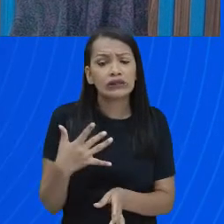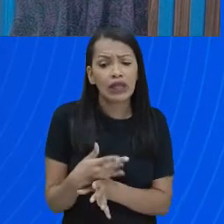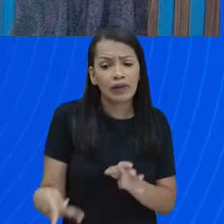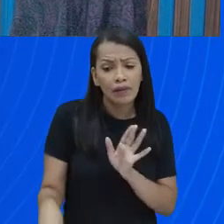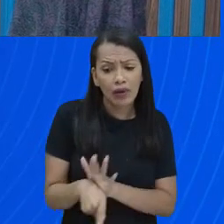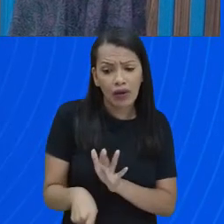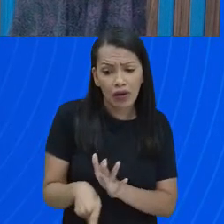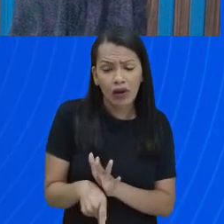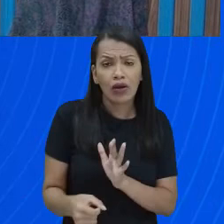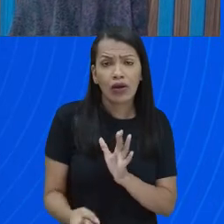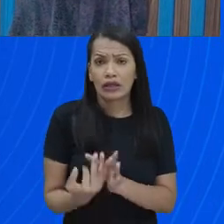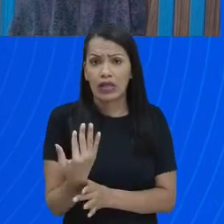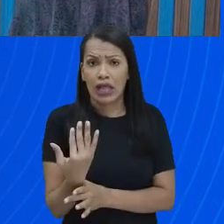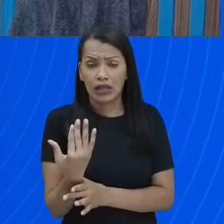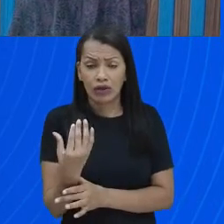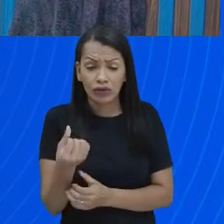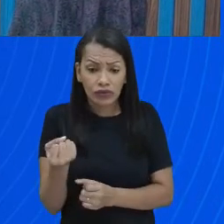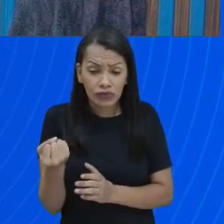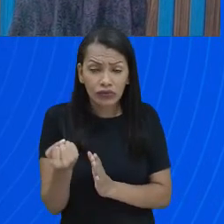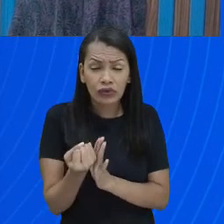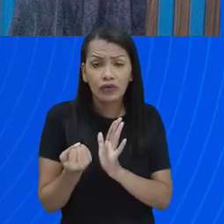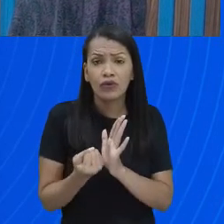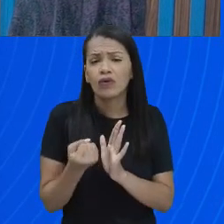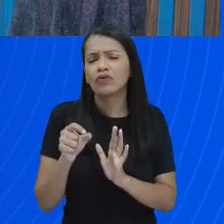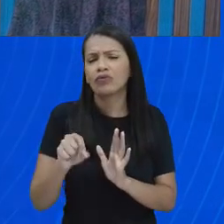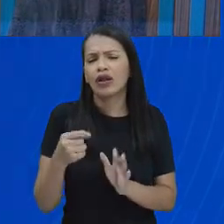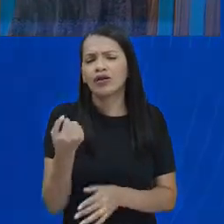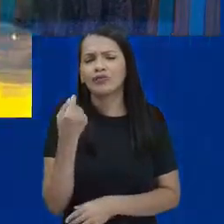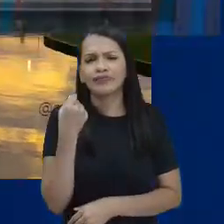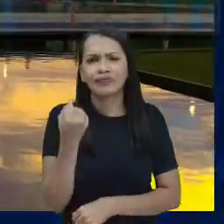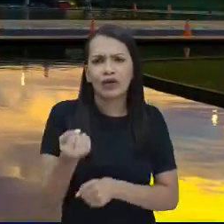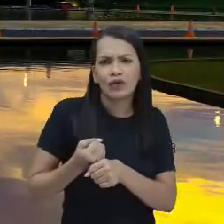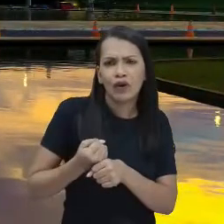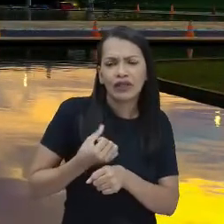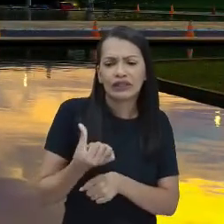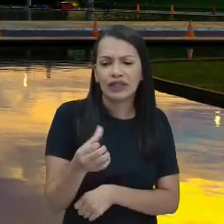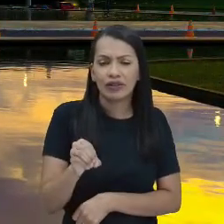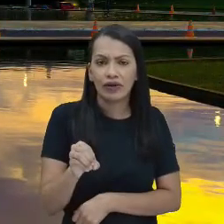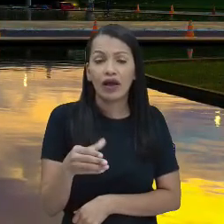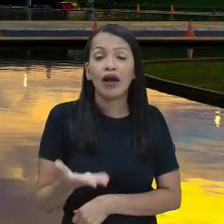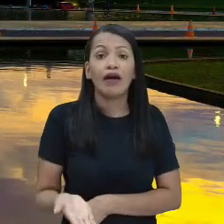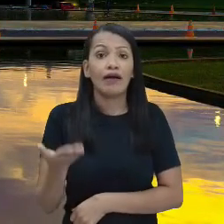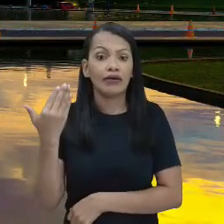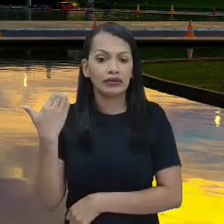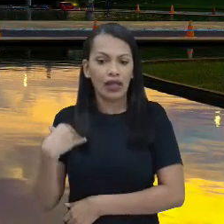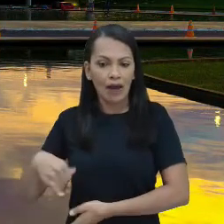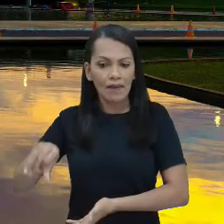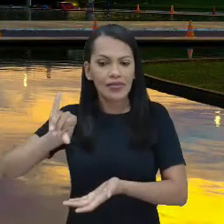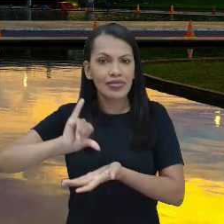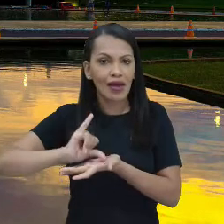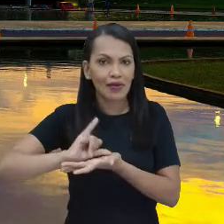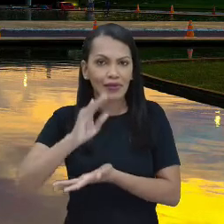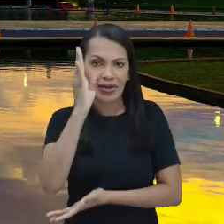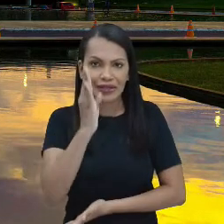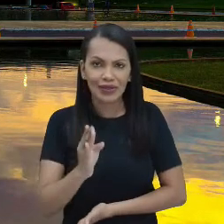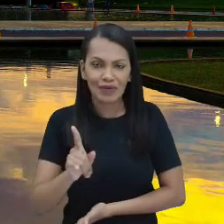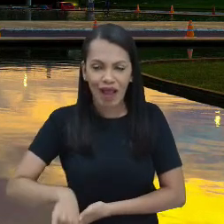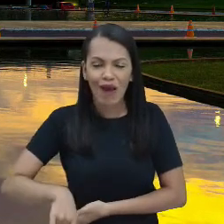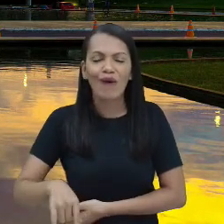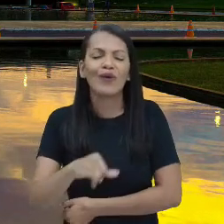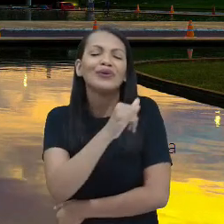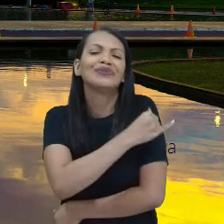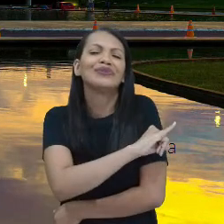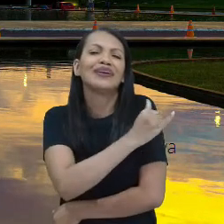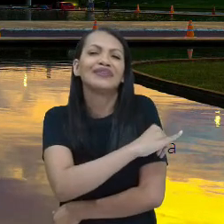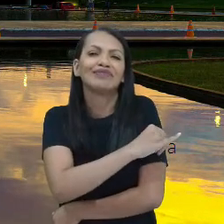Brasília foi criada nos anos 60. Então, até então, a capital do Brasil era o Rio de Janeiro. Então, Brasília ela é um